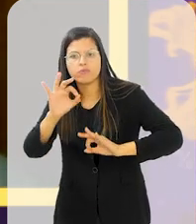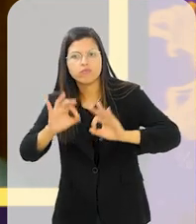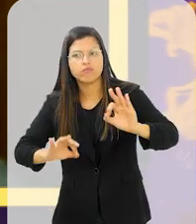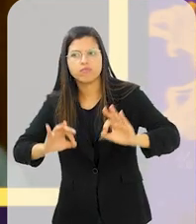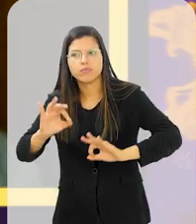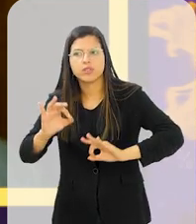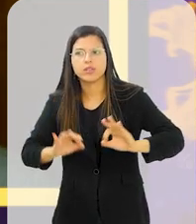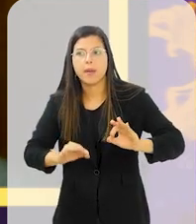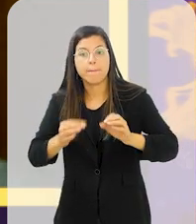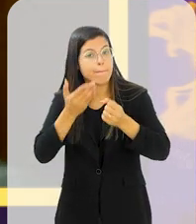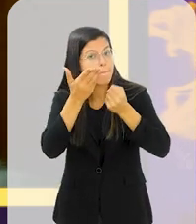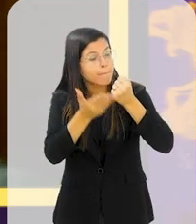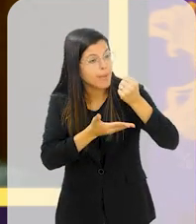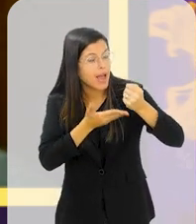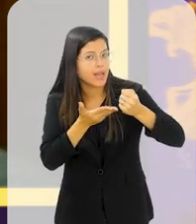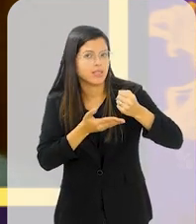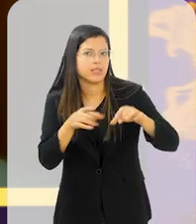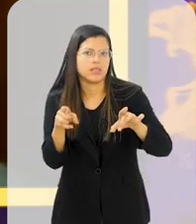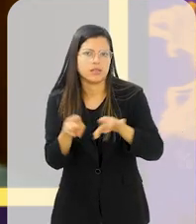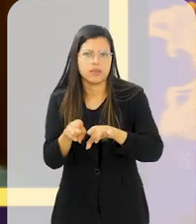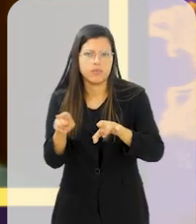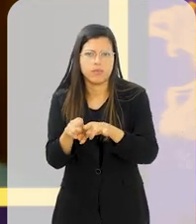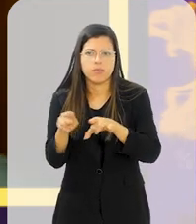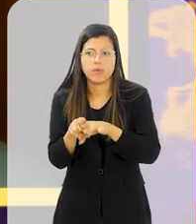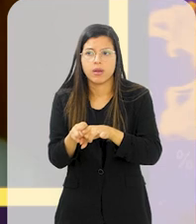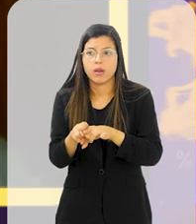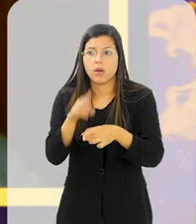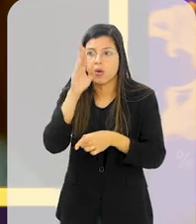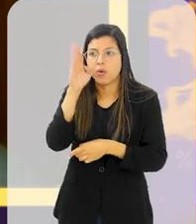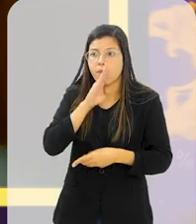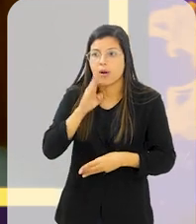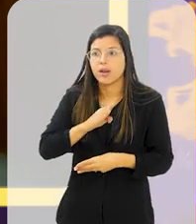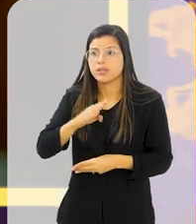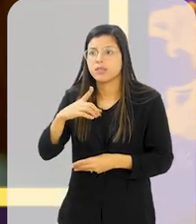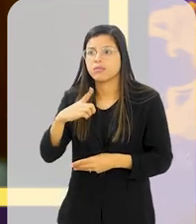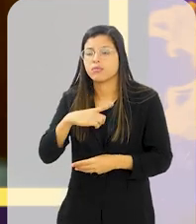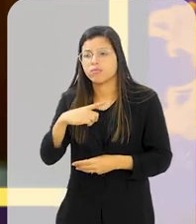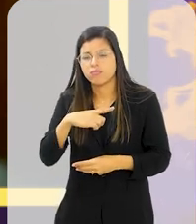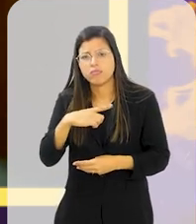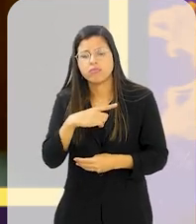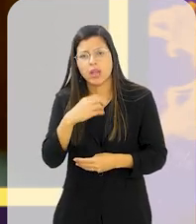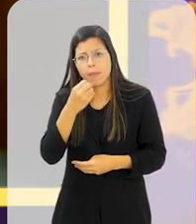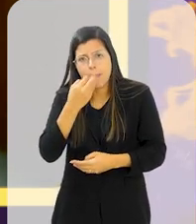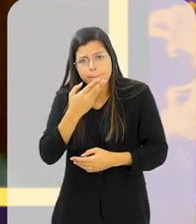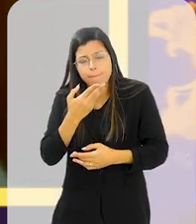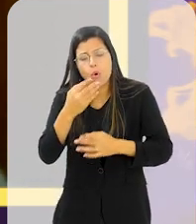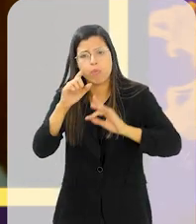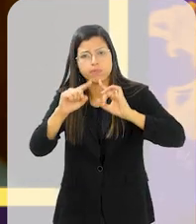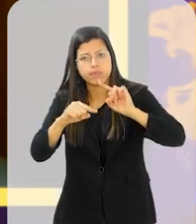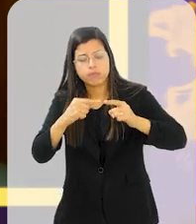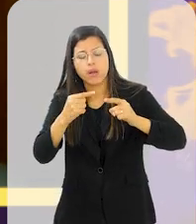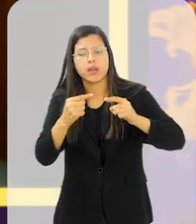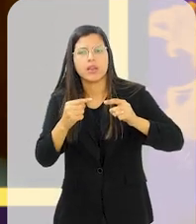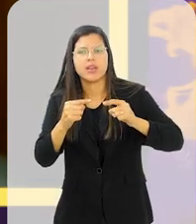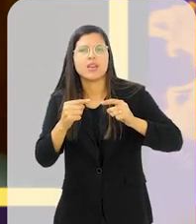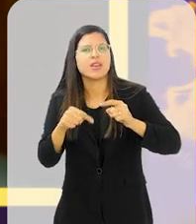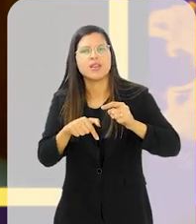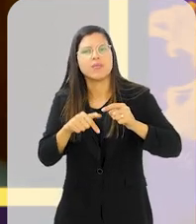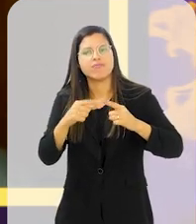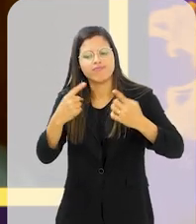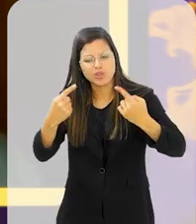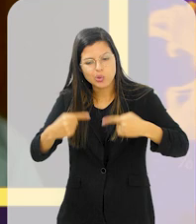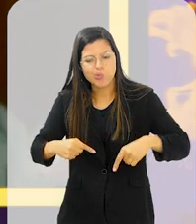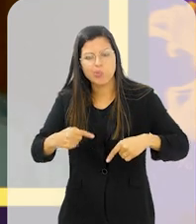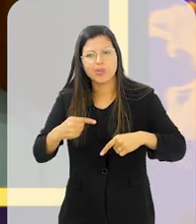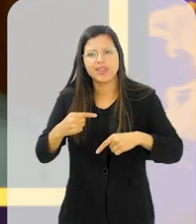perfil de jogador, base, base. O Brasil continua tendo boas performances em muitos campeonatos sub-17 e